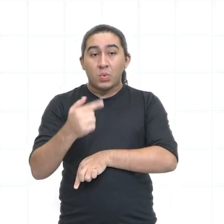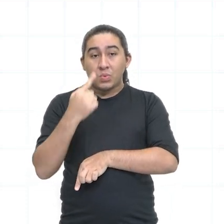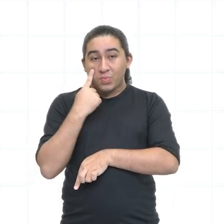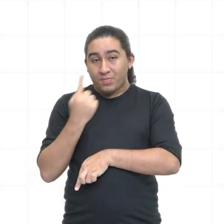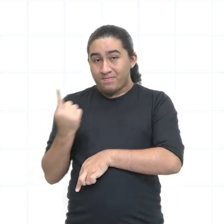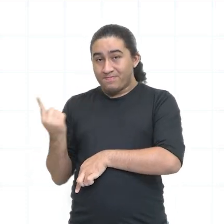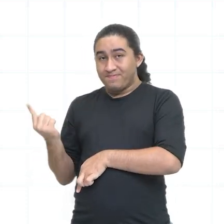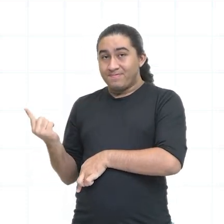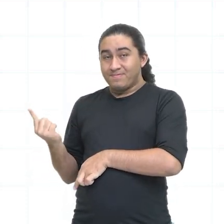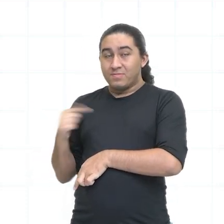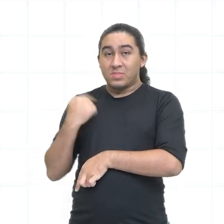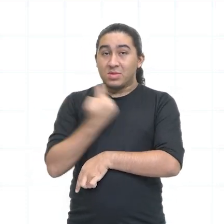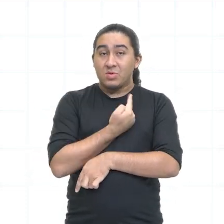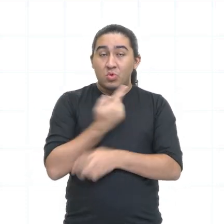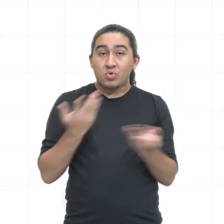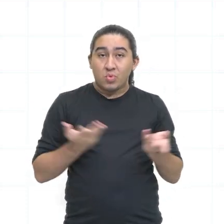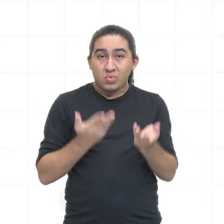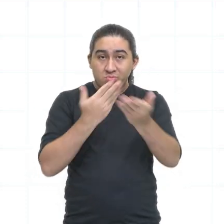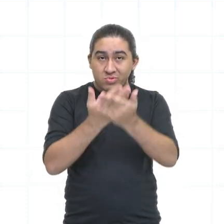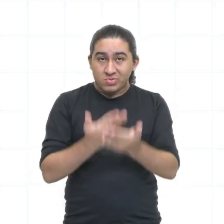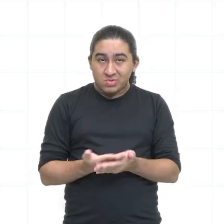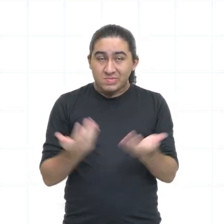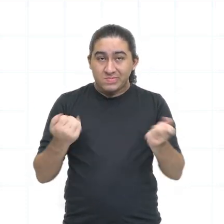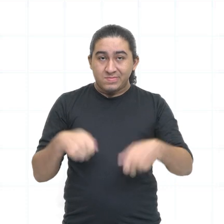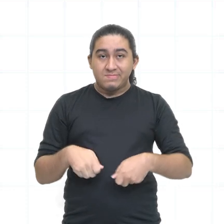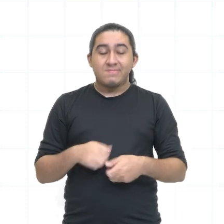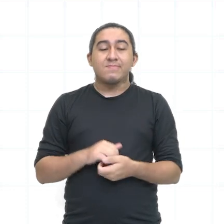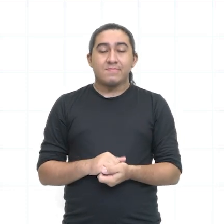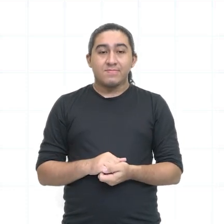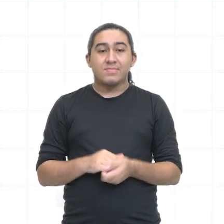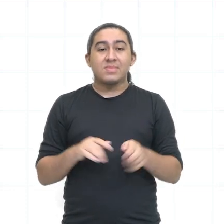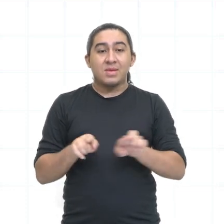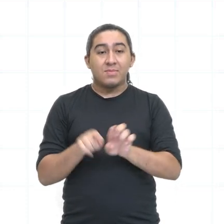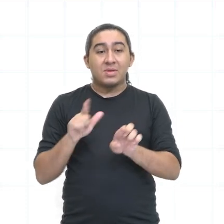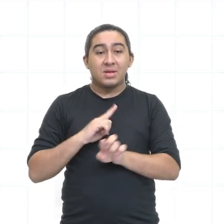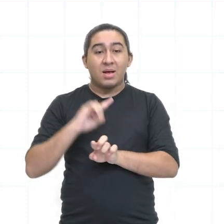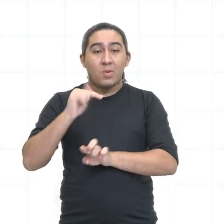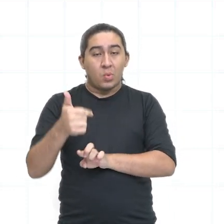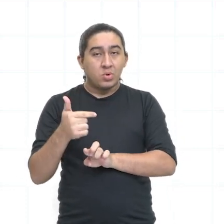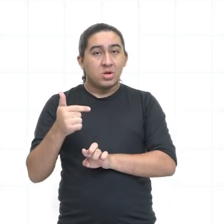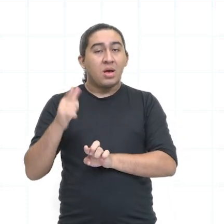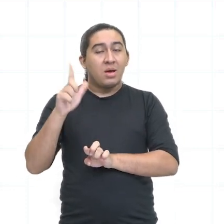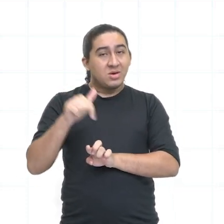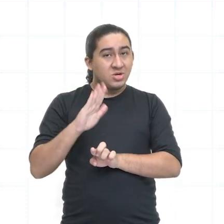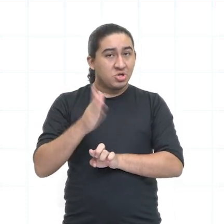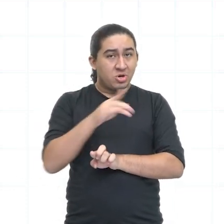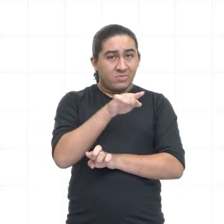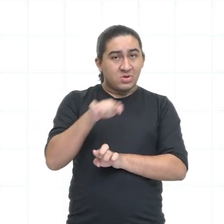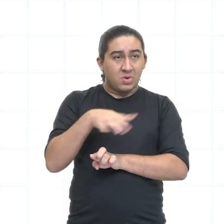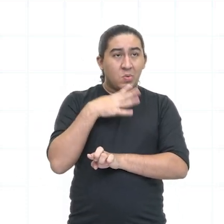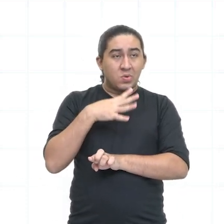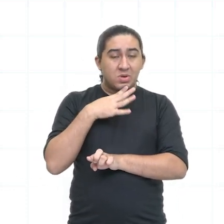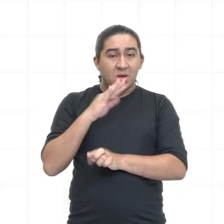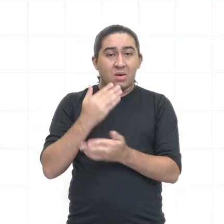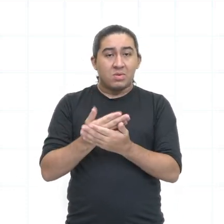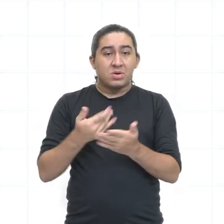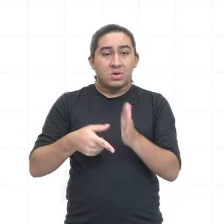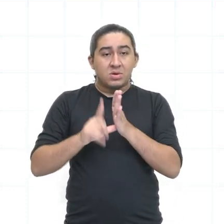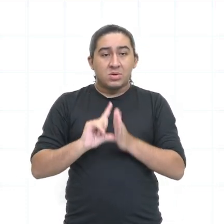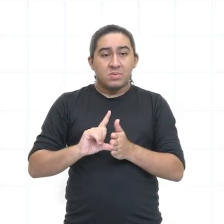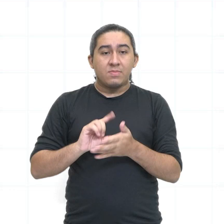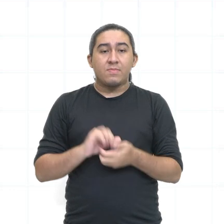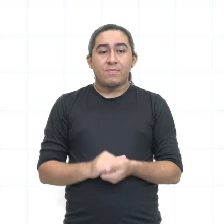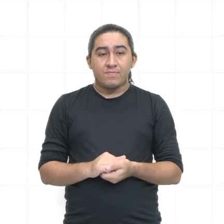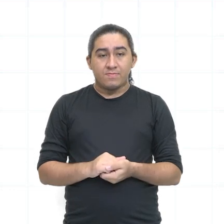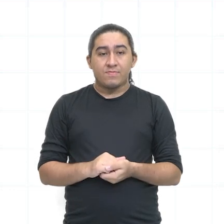que nós vamos estudar nesta aula. Temos a arte conceitual também, que vocês já viram em aulas